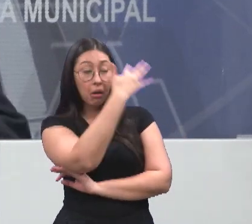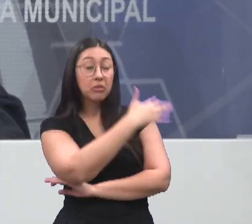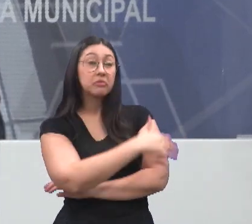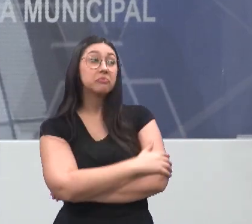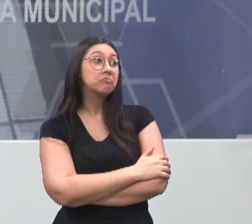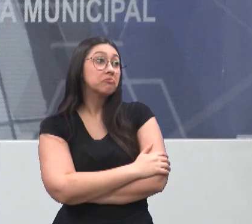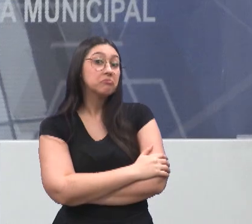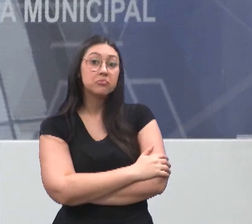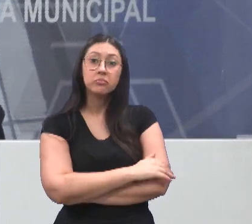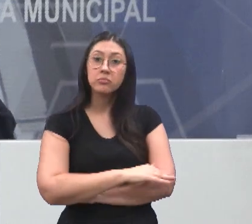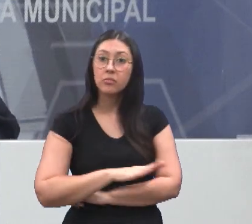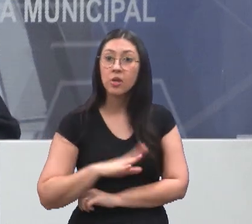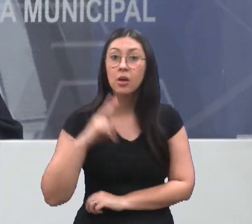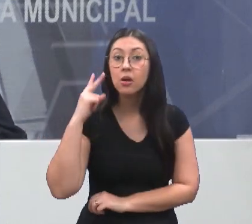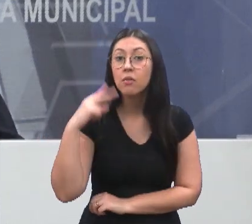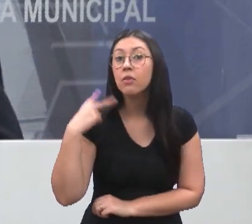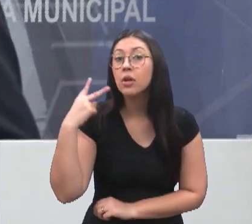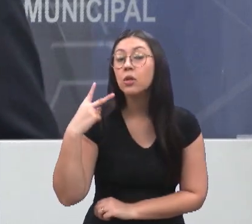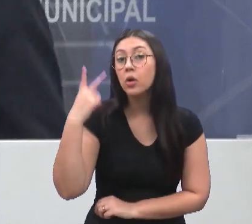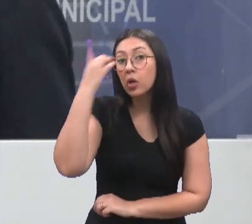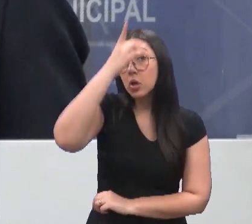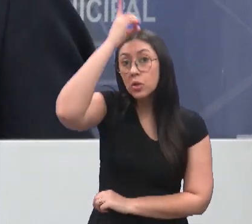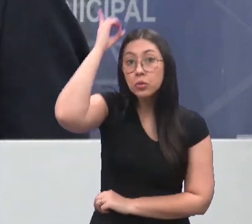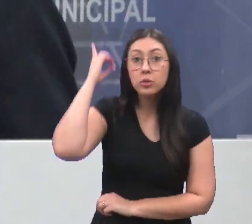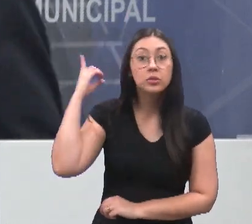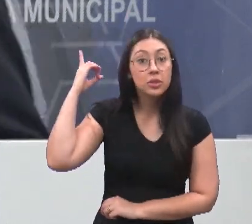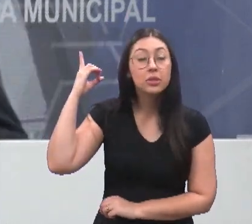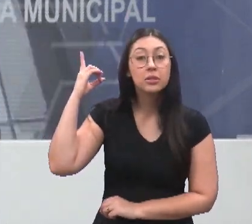A vereadora Dulce Rita